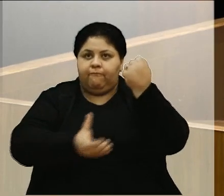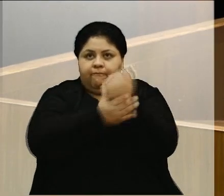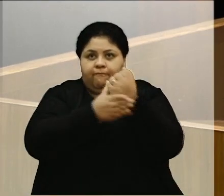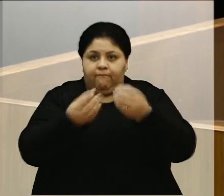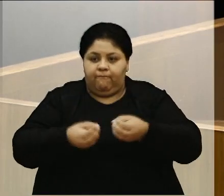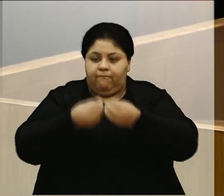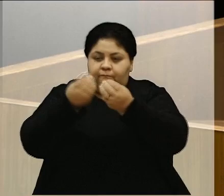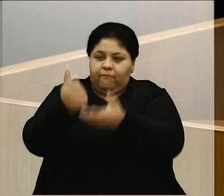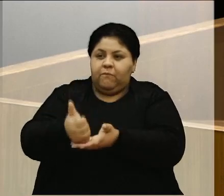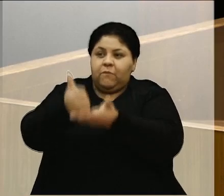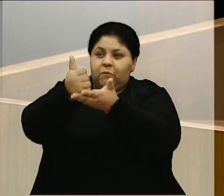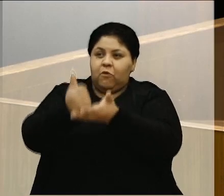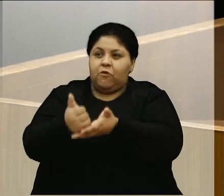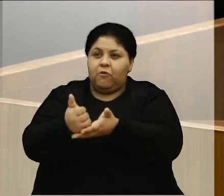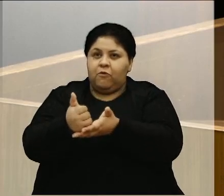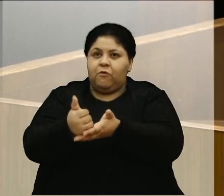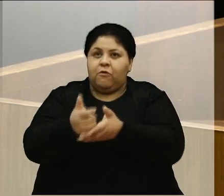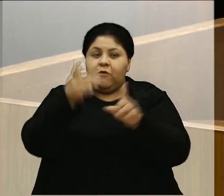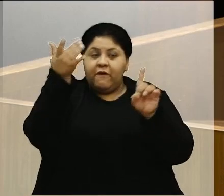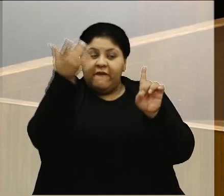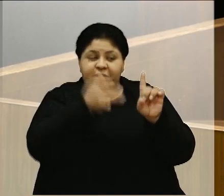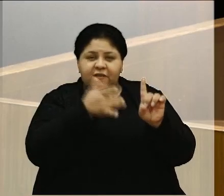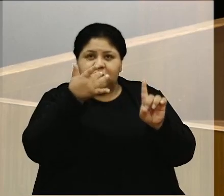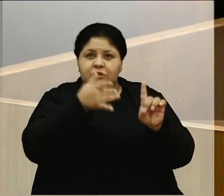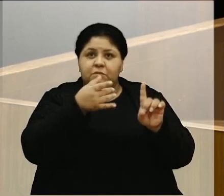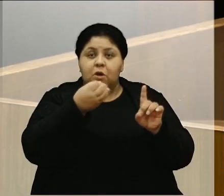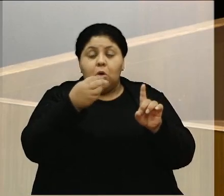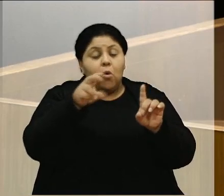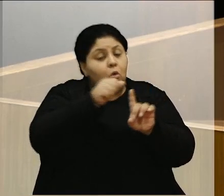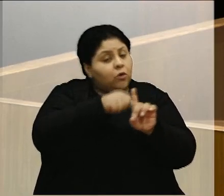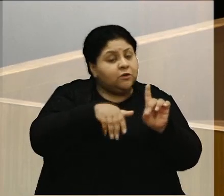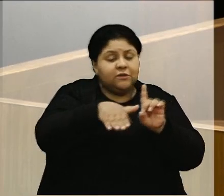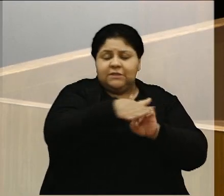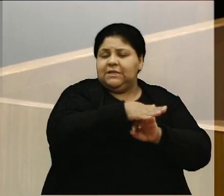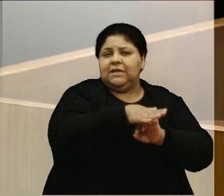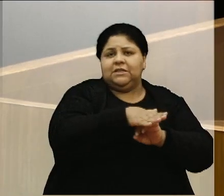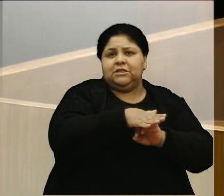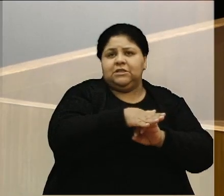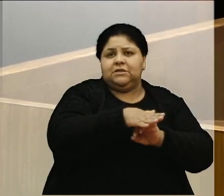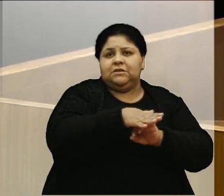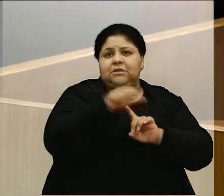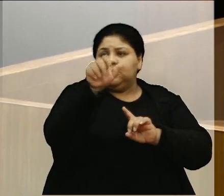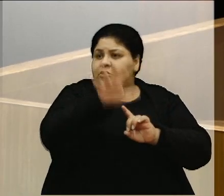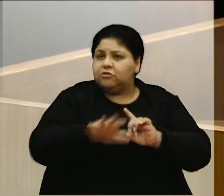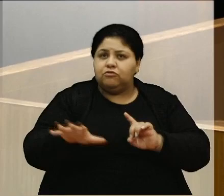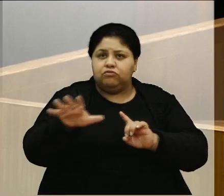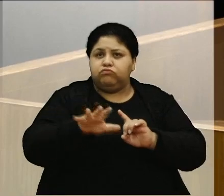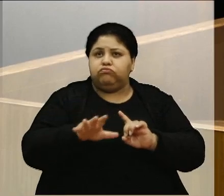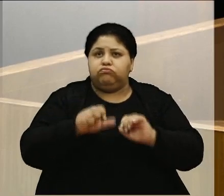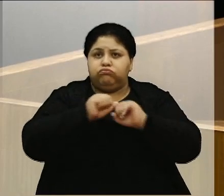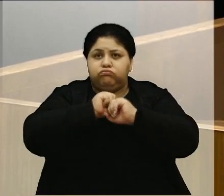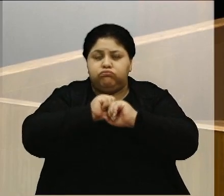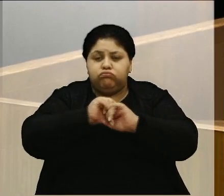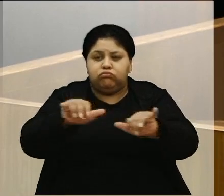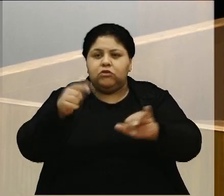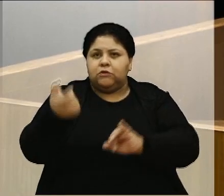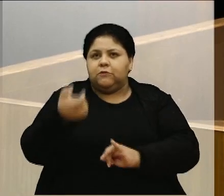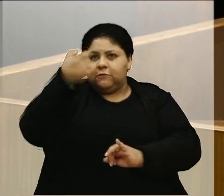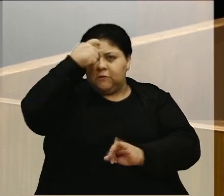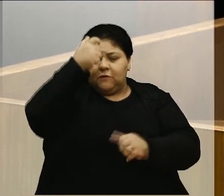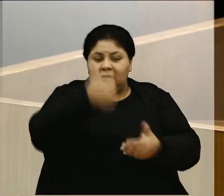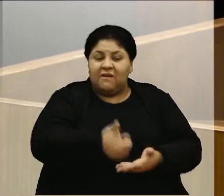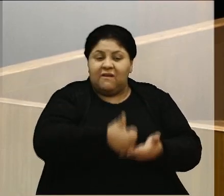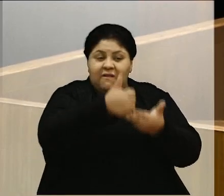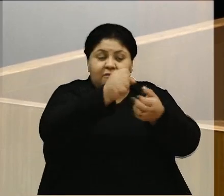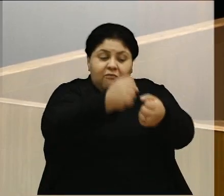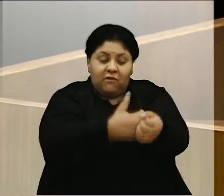oferecendo suporte às vítimas, ou na sociedade civil, de forma geral, promovendo a conscientização, oferecendo apoio emocional